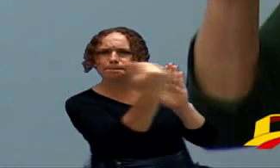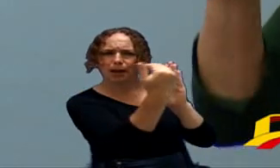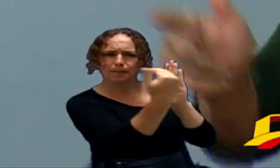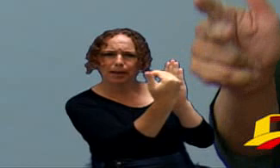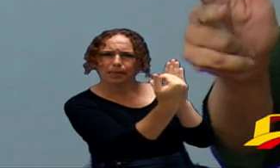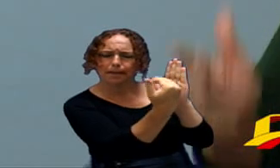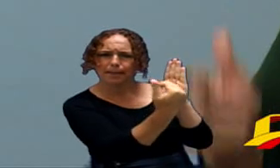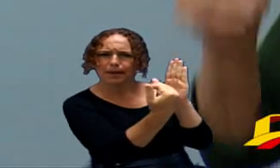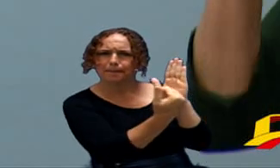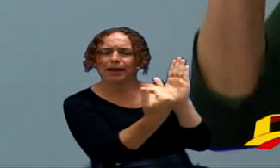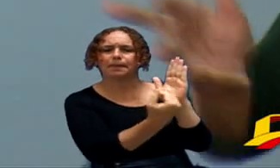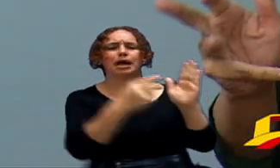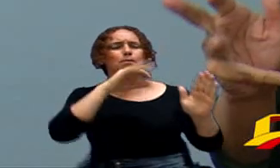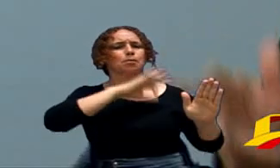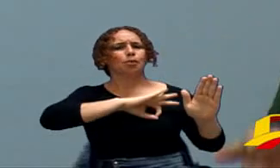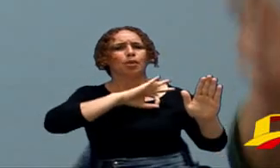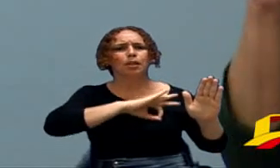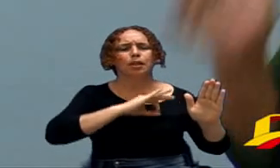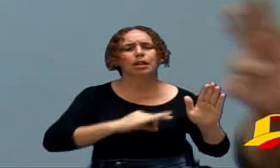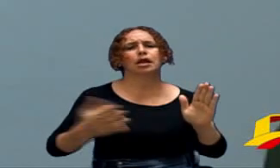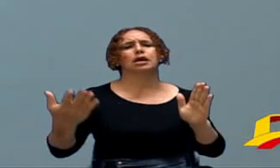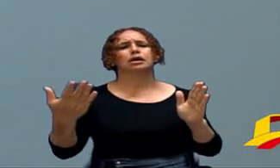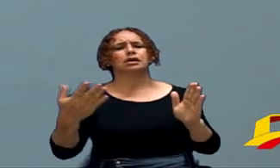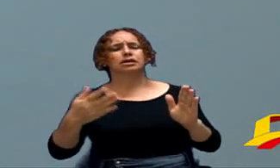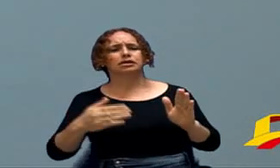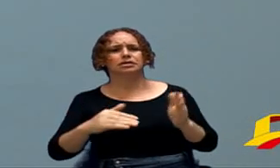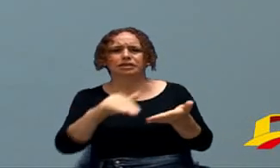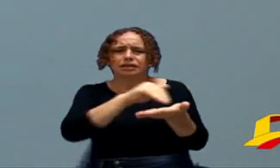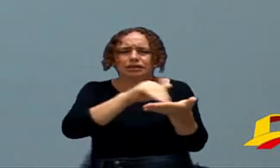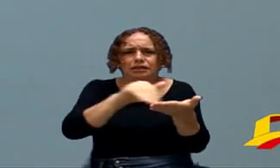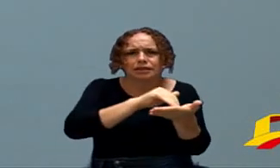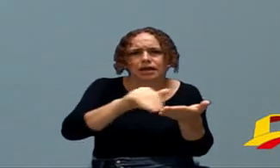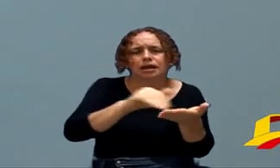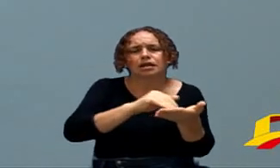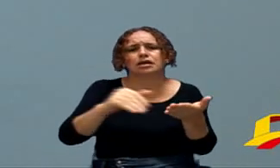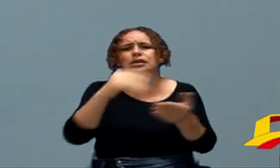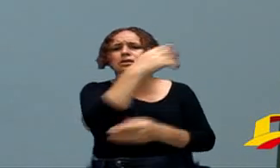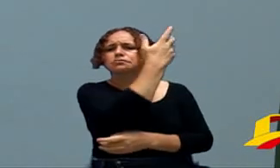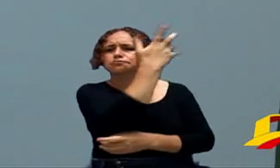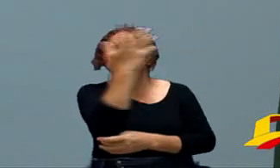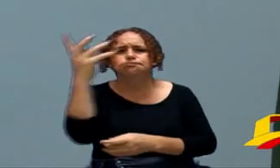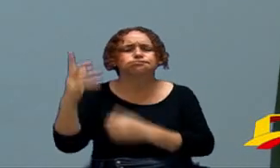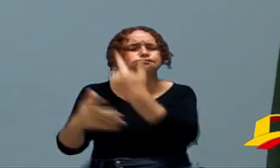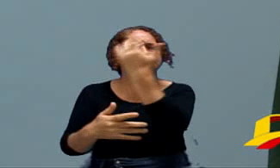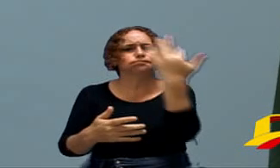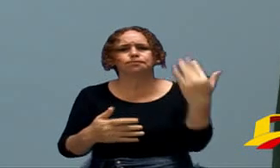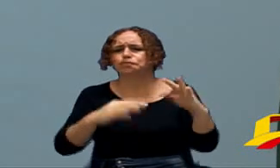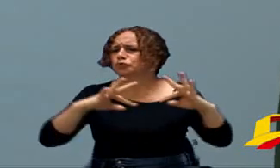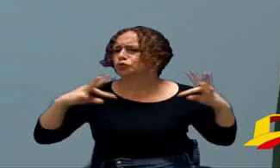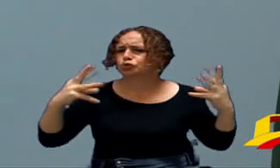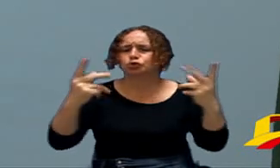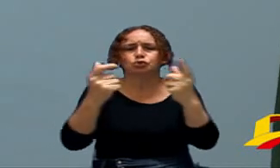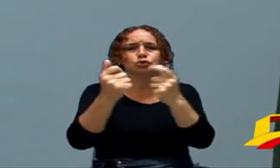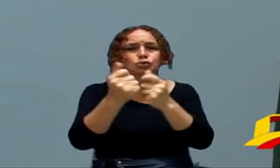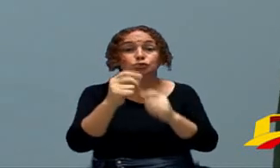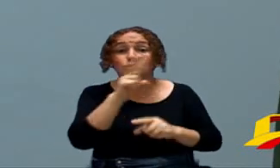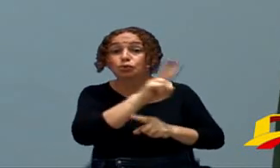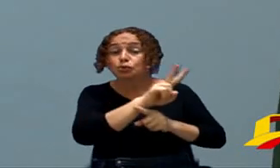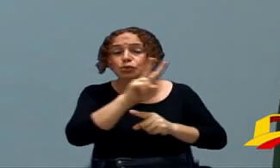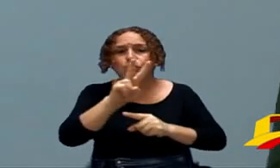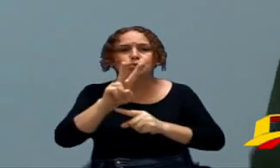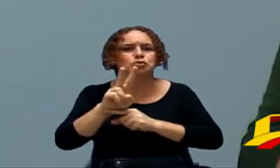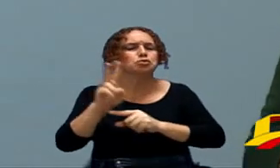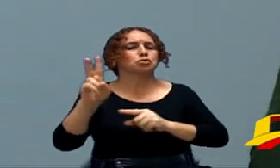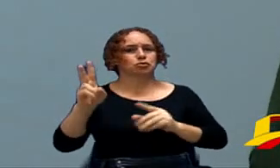Polícia Civil, Polícia Militar, GCM, Secretaria de Meio Ambiente, todos os órgãos que lidam com a fauna, com o